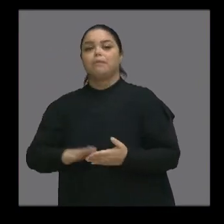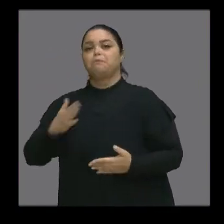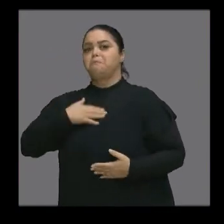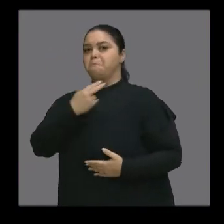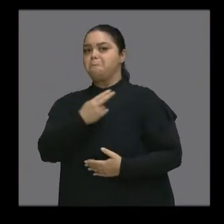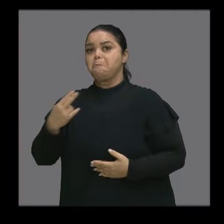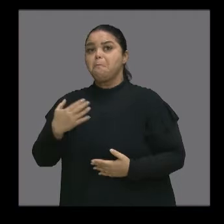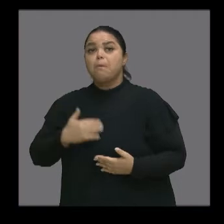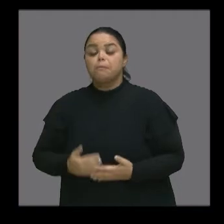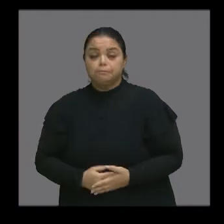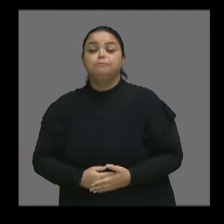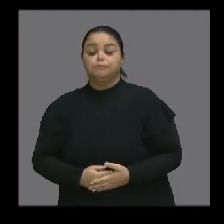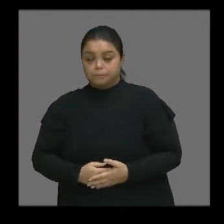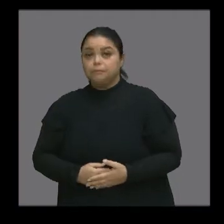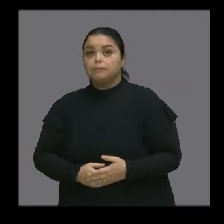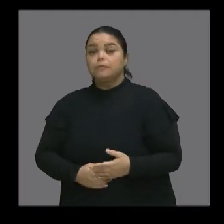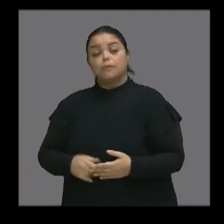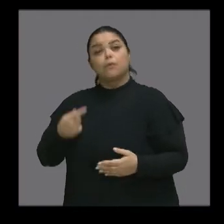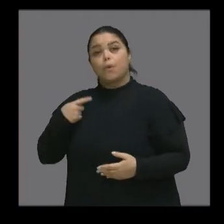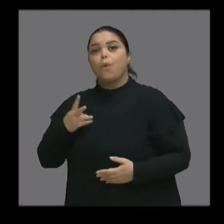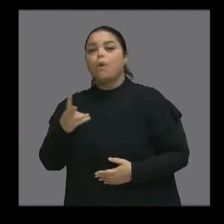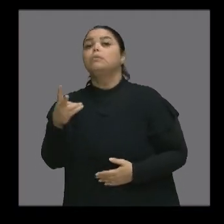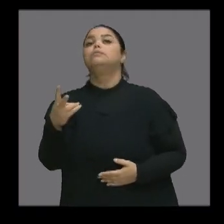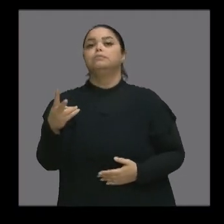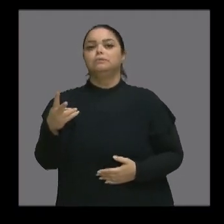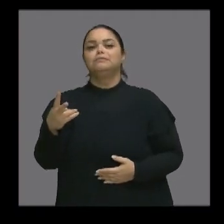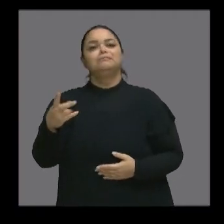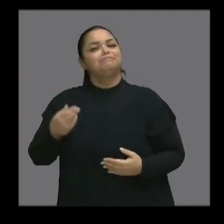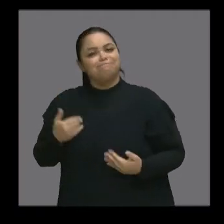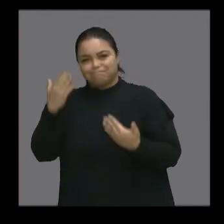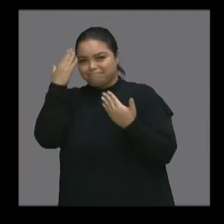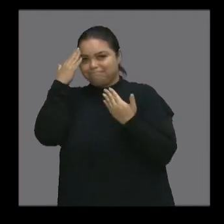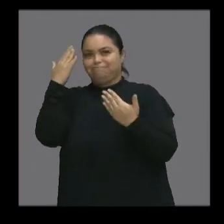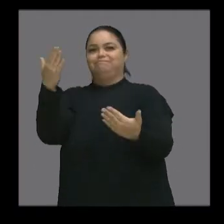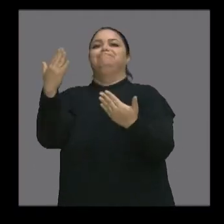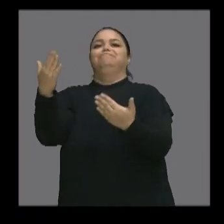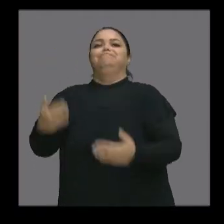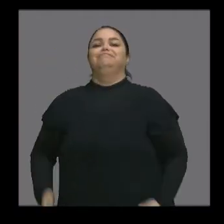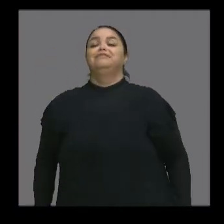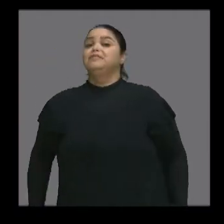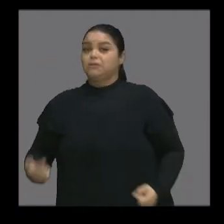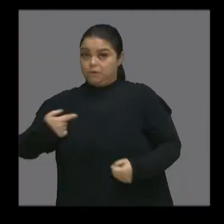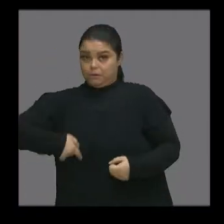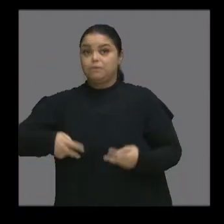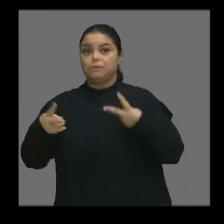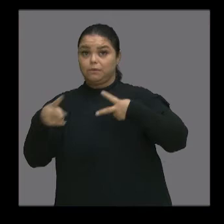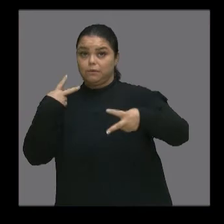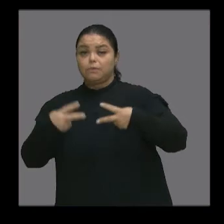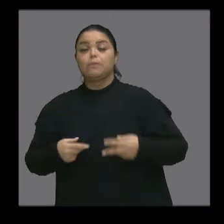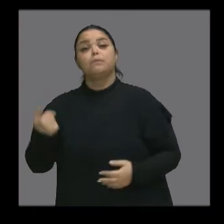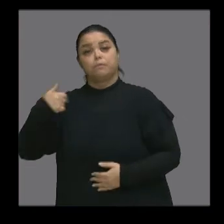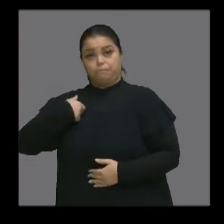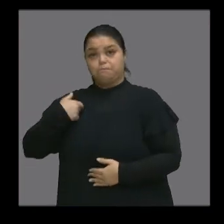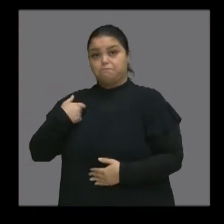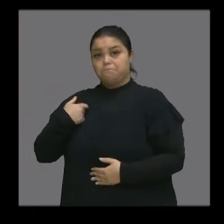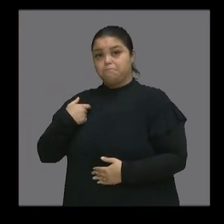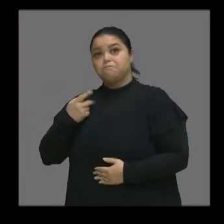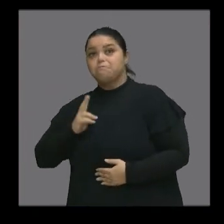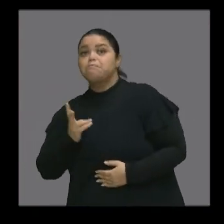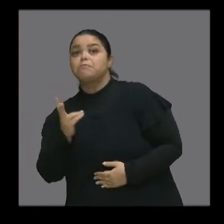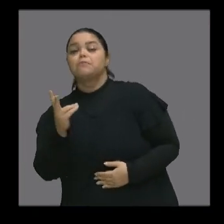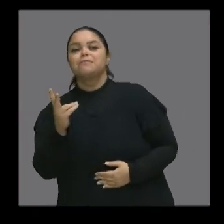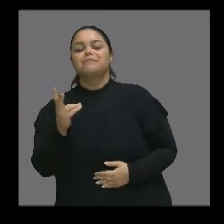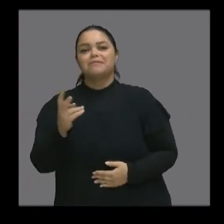nome, e permanecerei eternamente grato a essa cidade, da qual